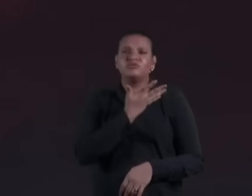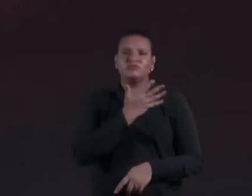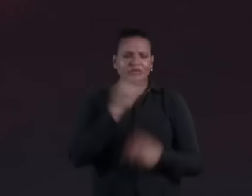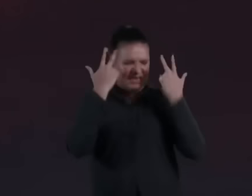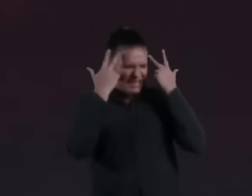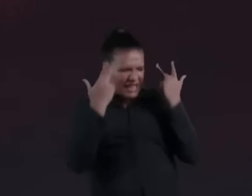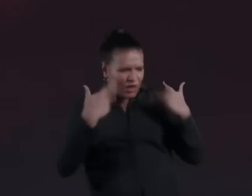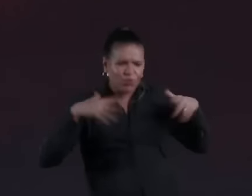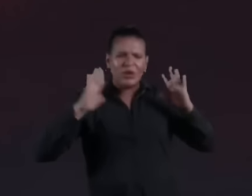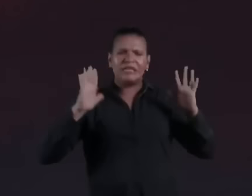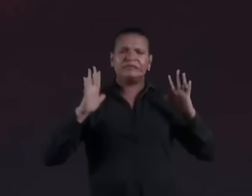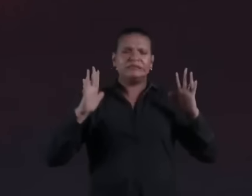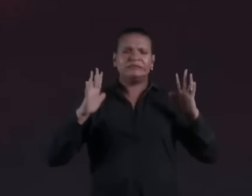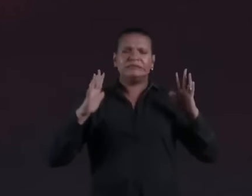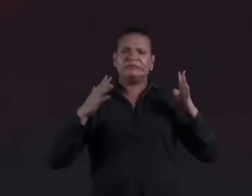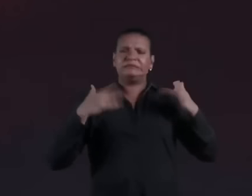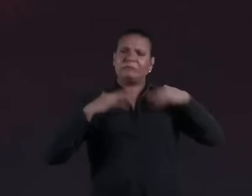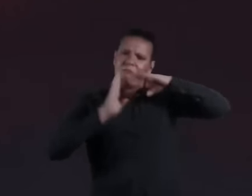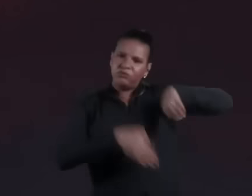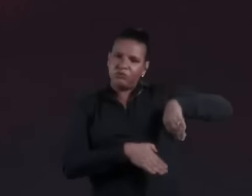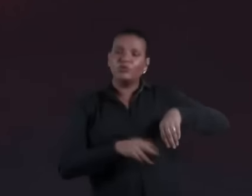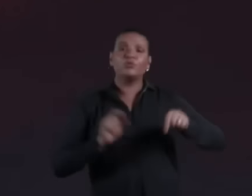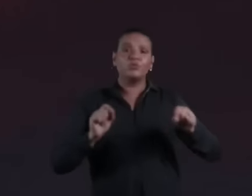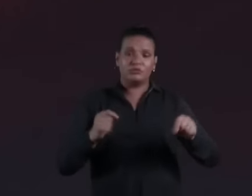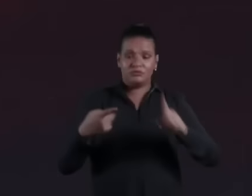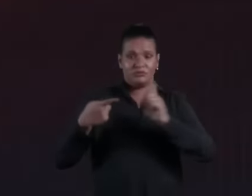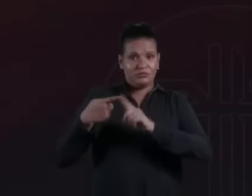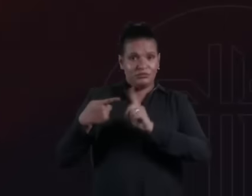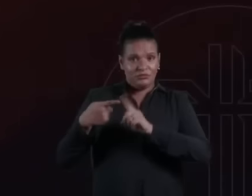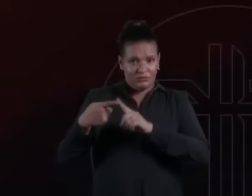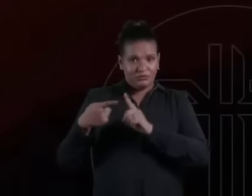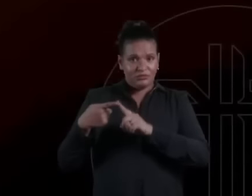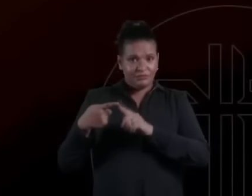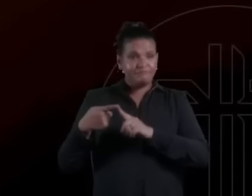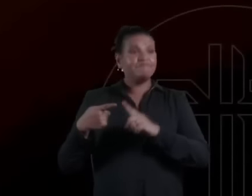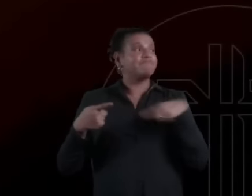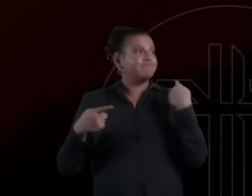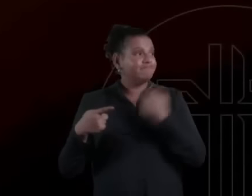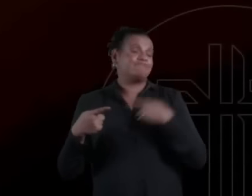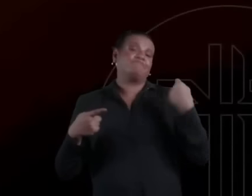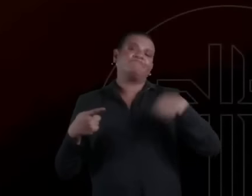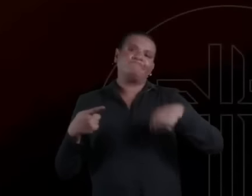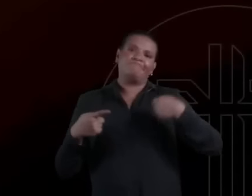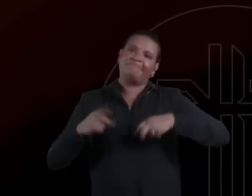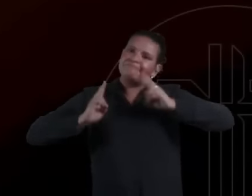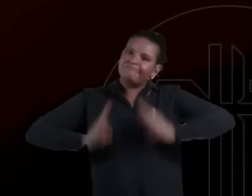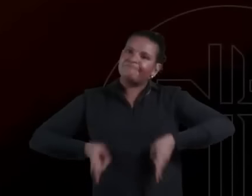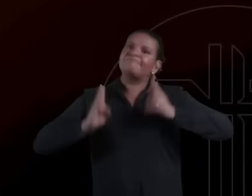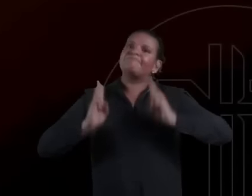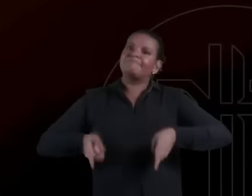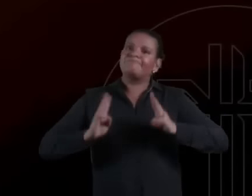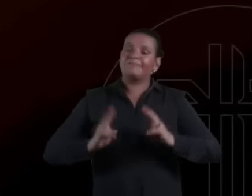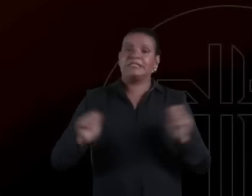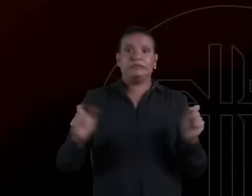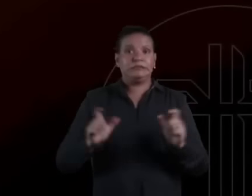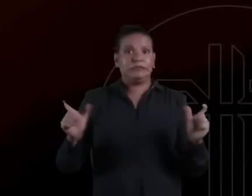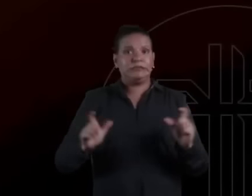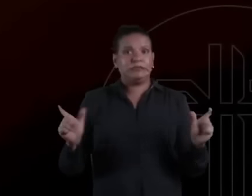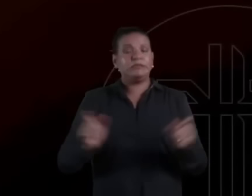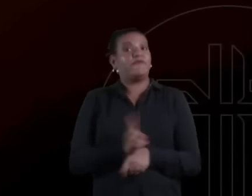natureza velha é que nós devemos vigiar diligentemente o Versículo 11 diz